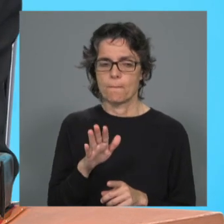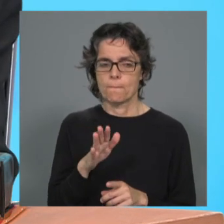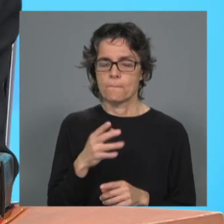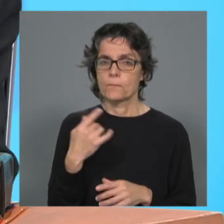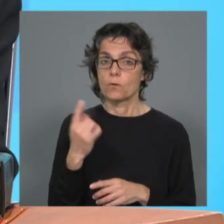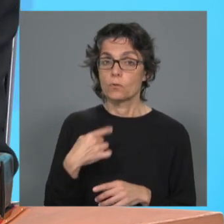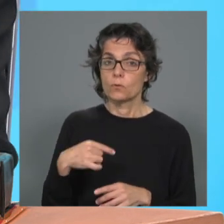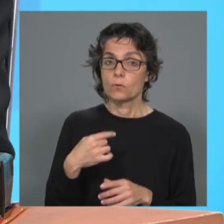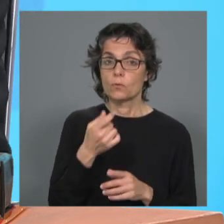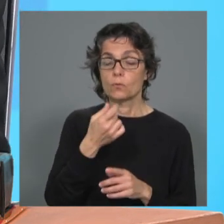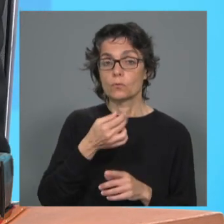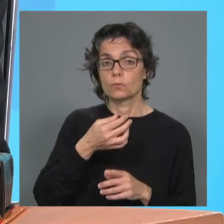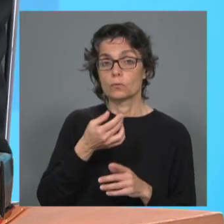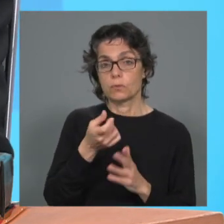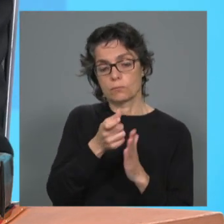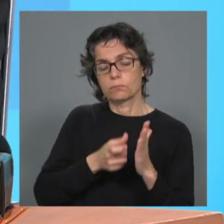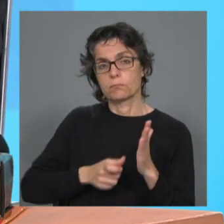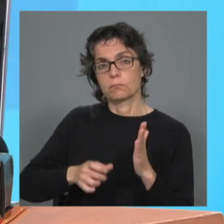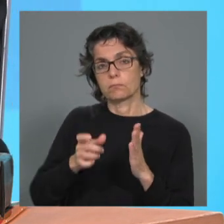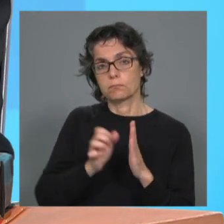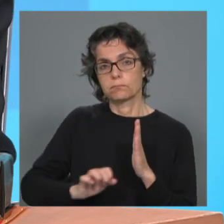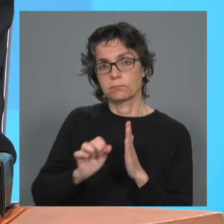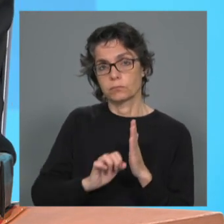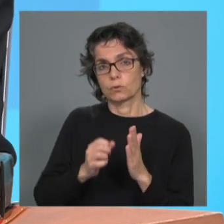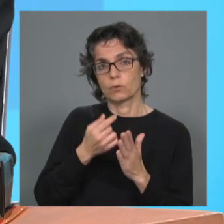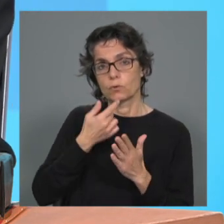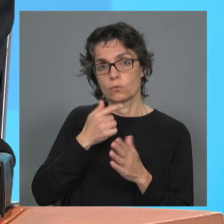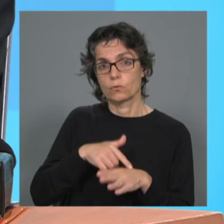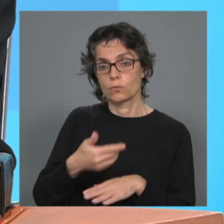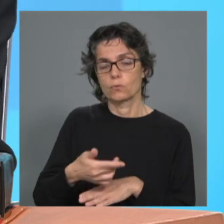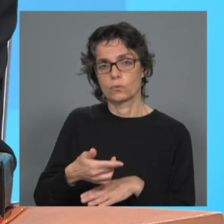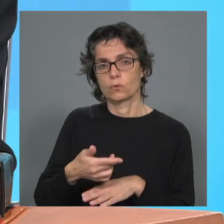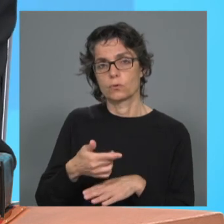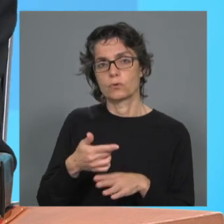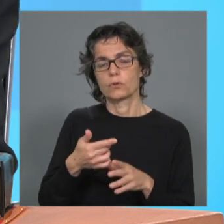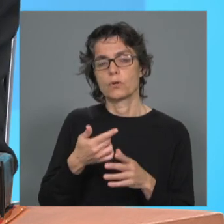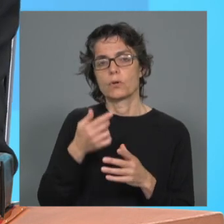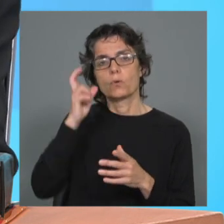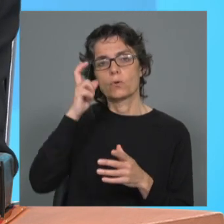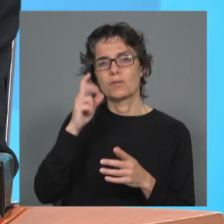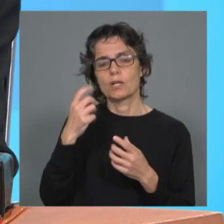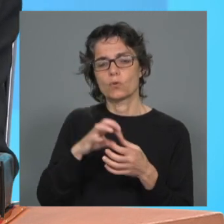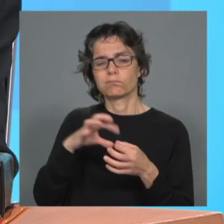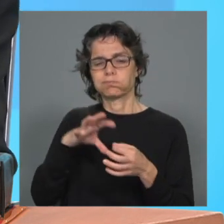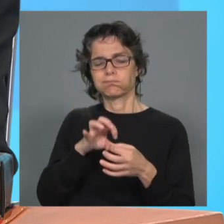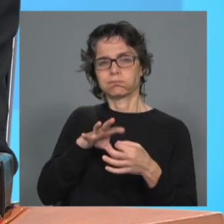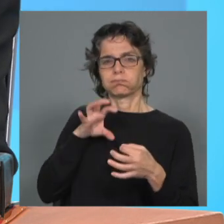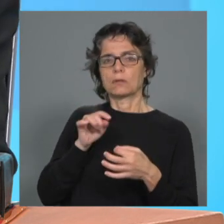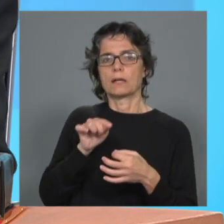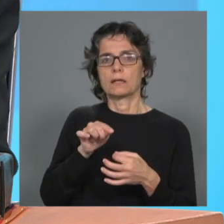o nosso vocabulário corrente não abarca o âmbito de vários destes conceitos. Mais que termos, temos